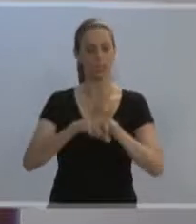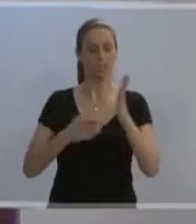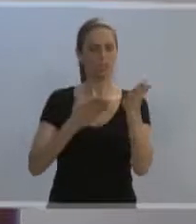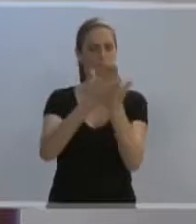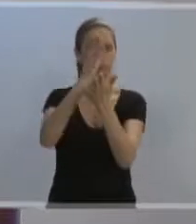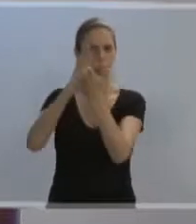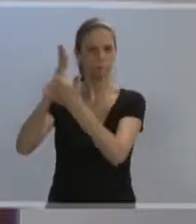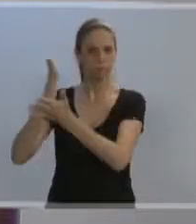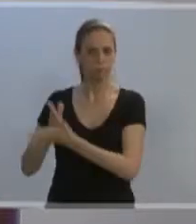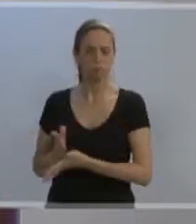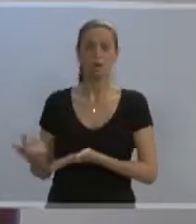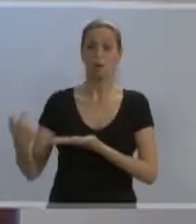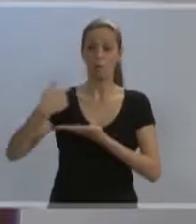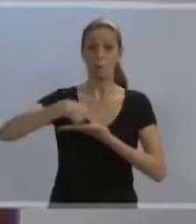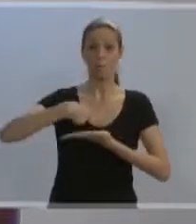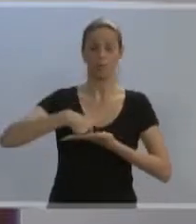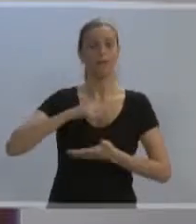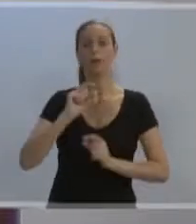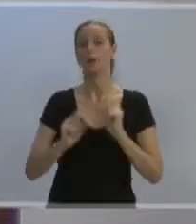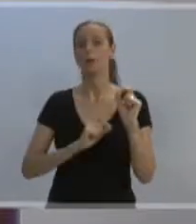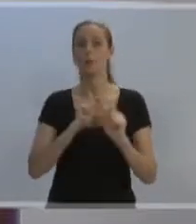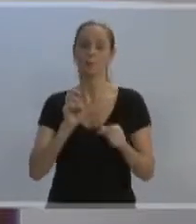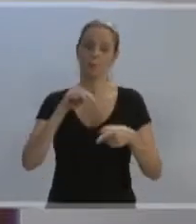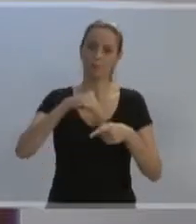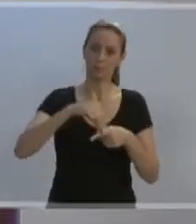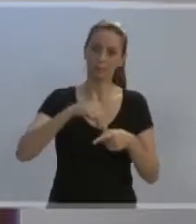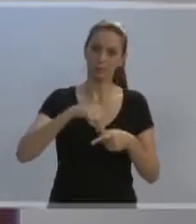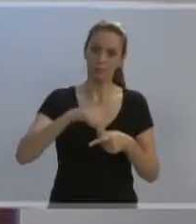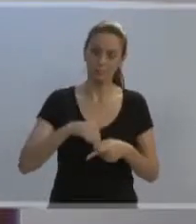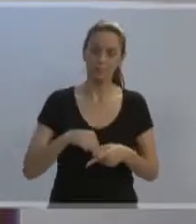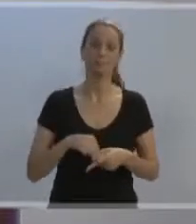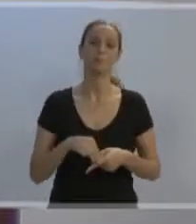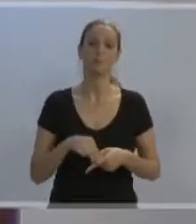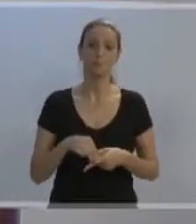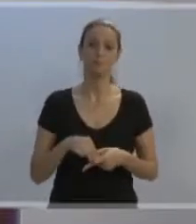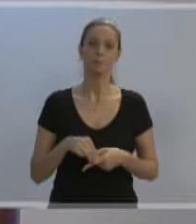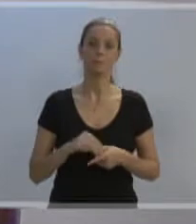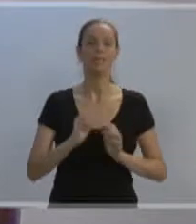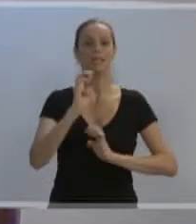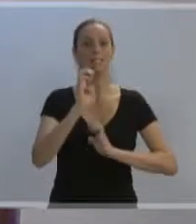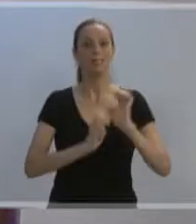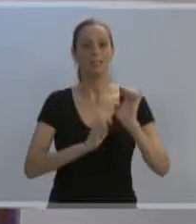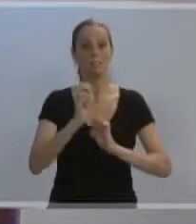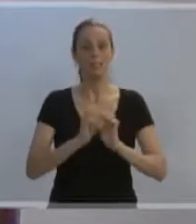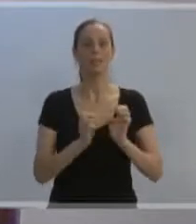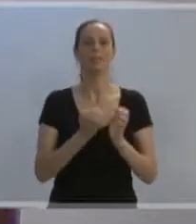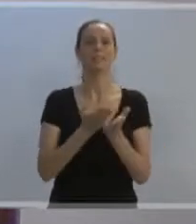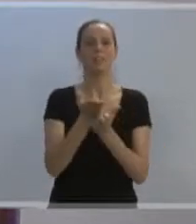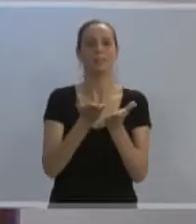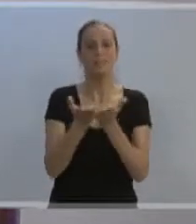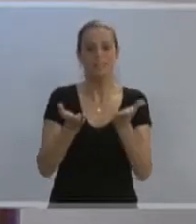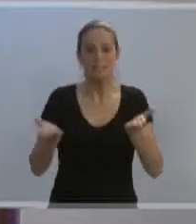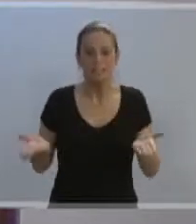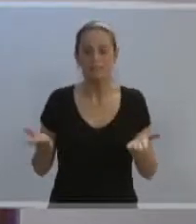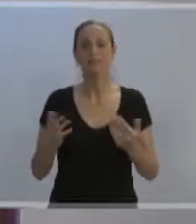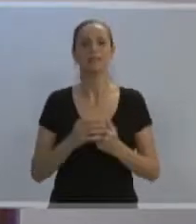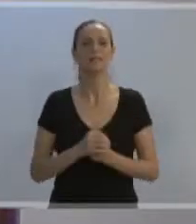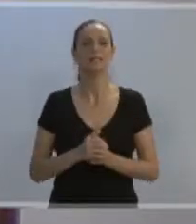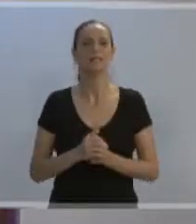que, na verdade, obriga um município em relação a empresas de licitação e